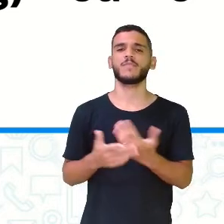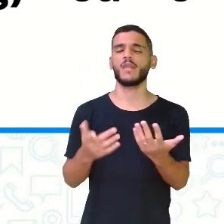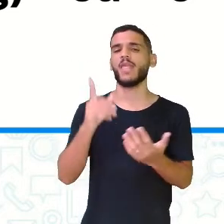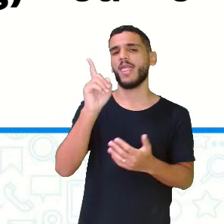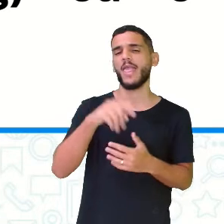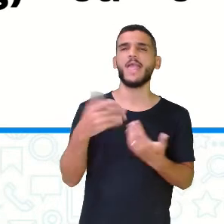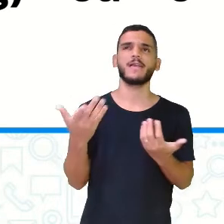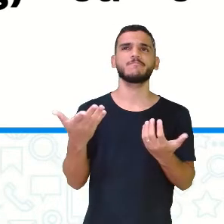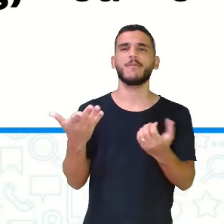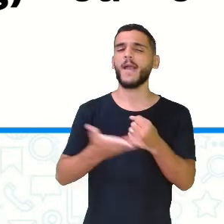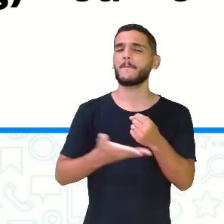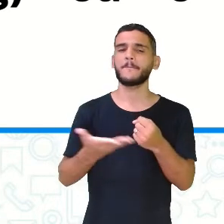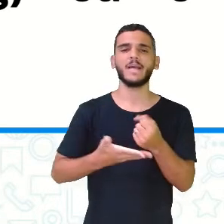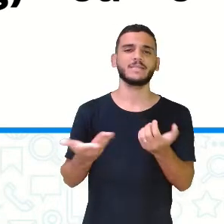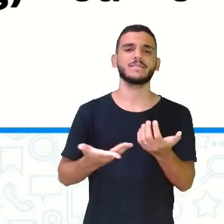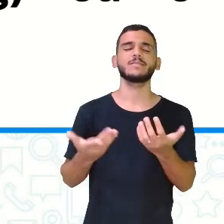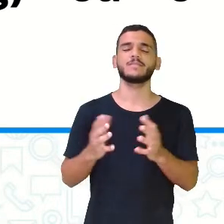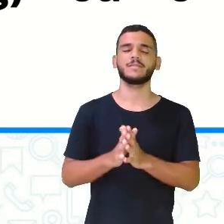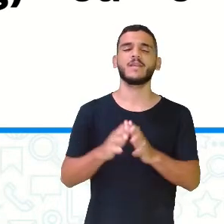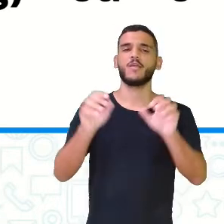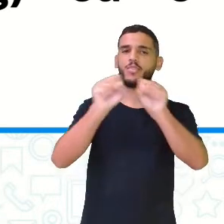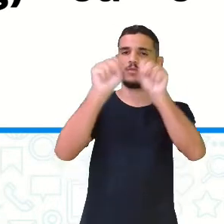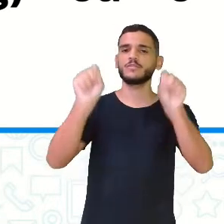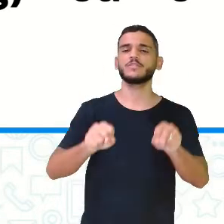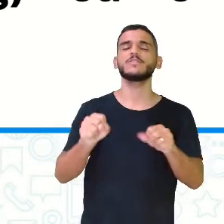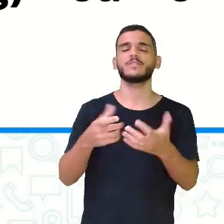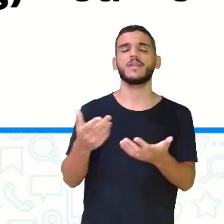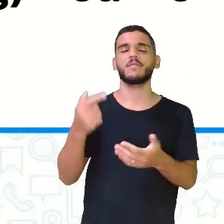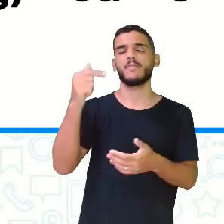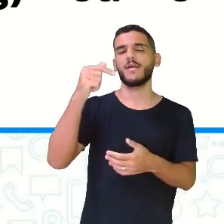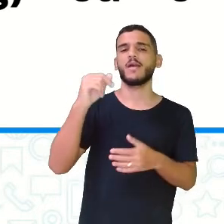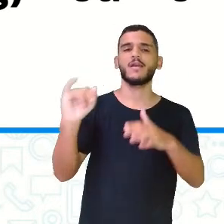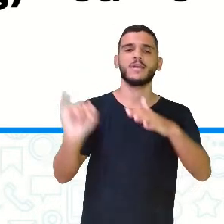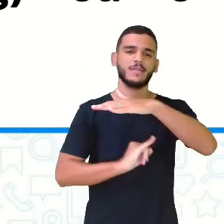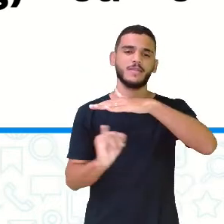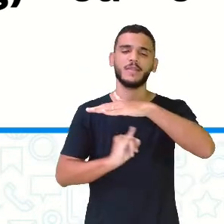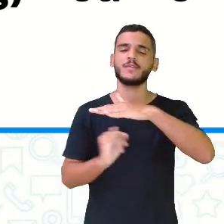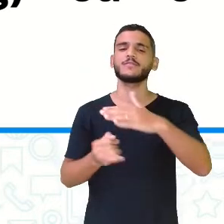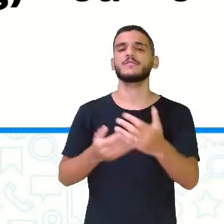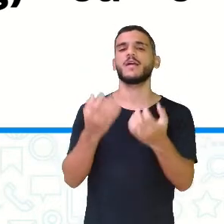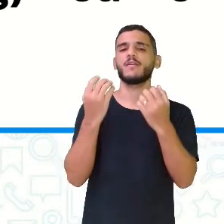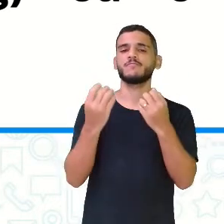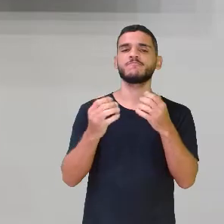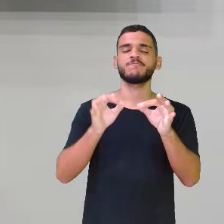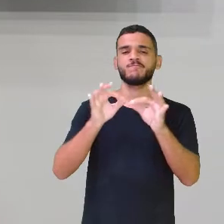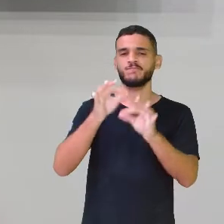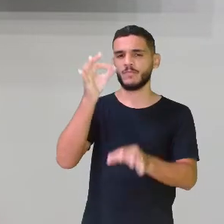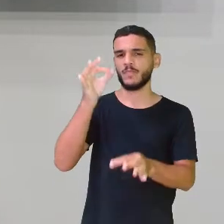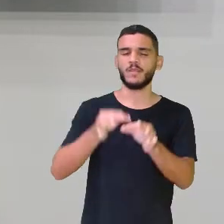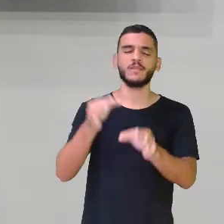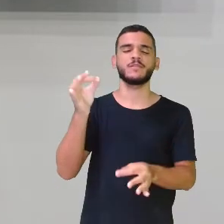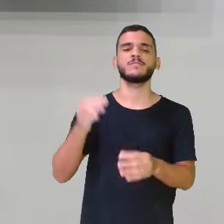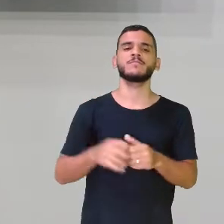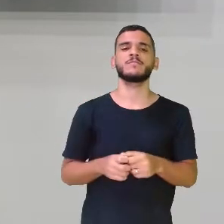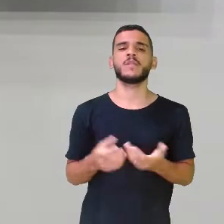com o Sistema Internacional de Medida, é o grama. A grama, de jeito nenhum. Aluna do